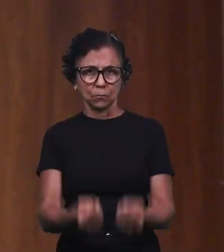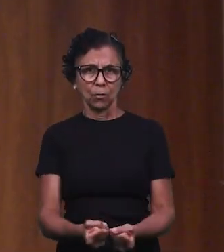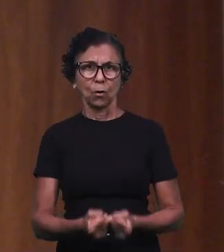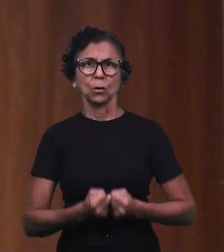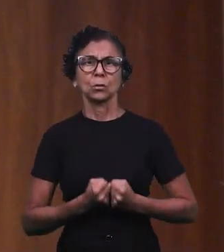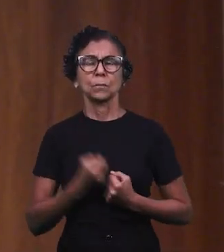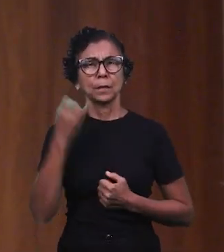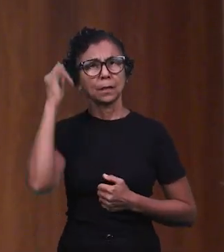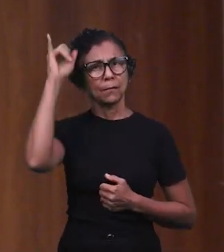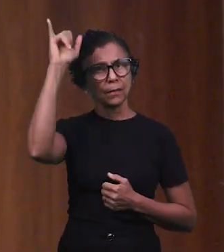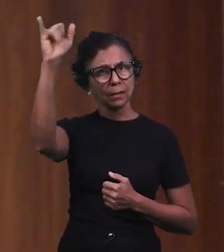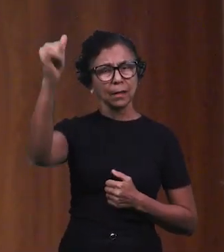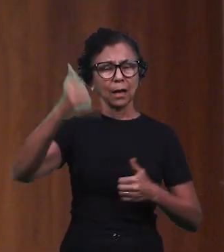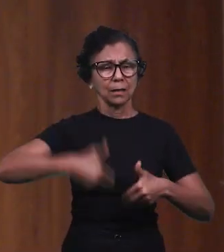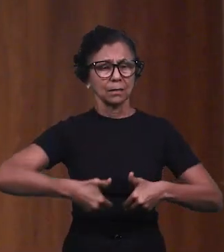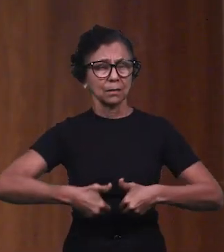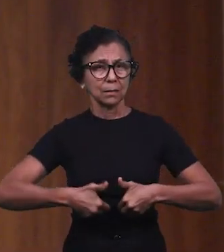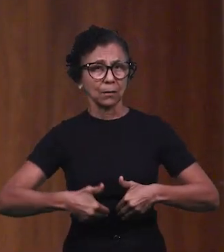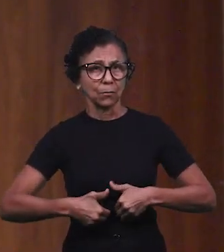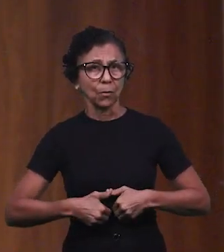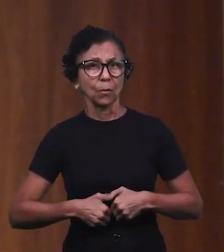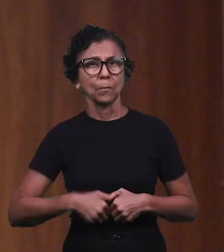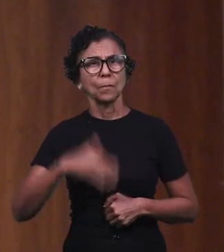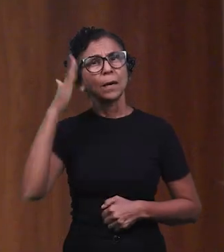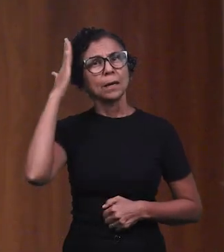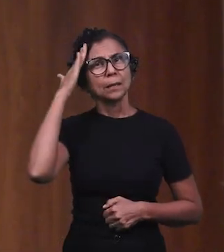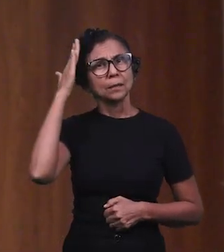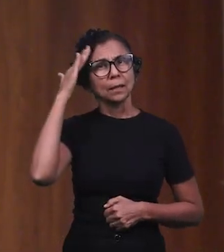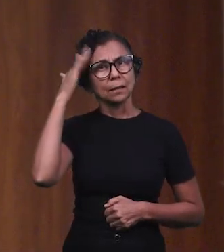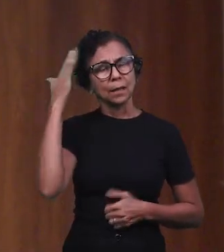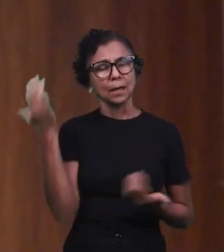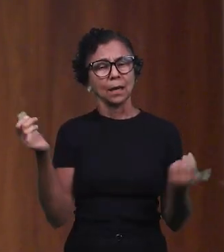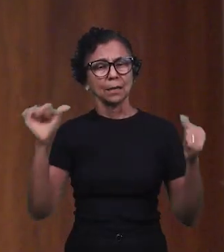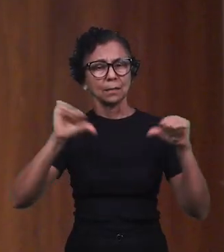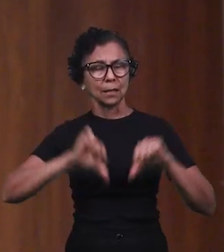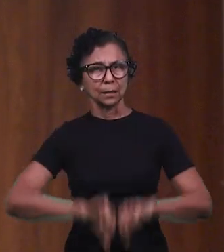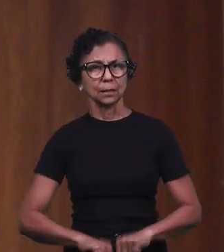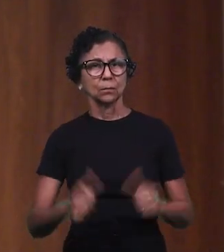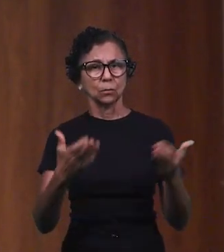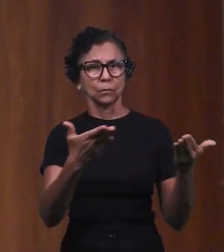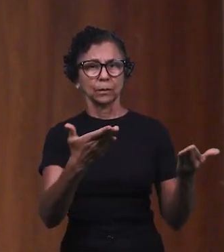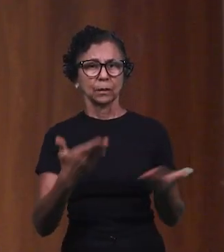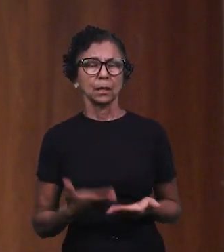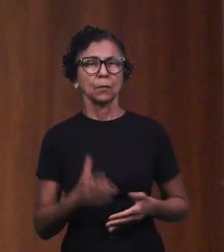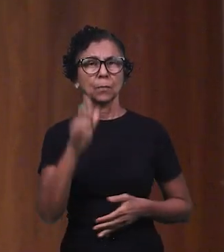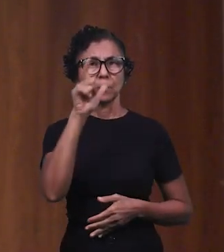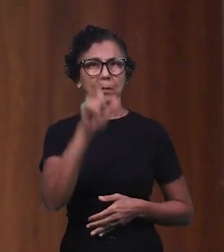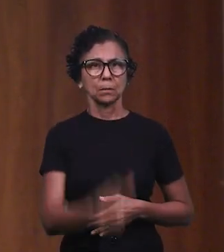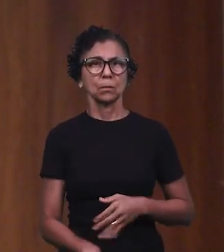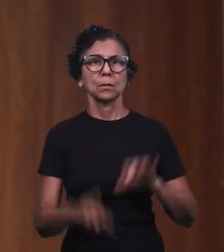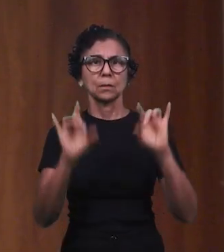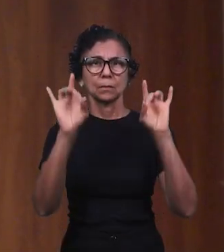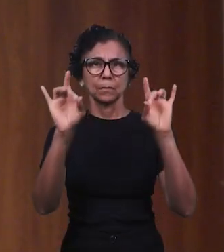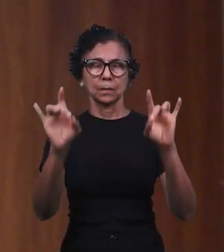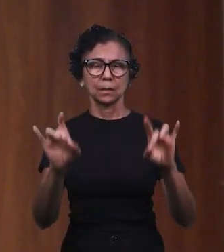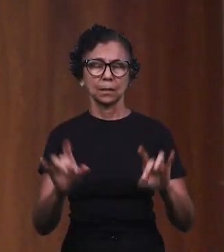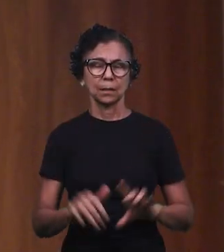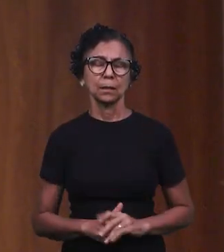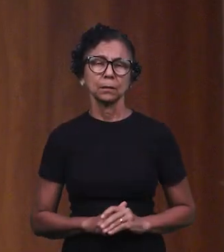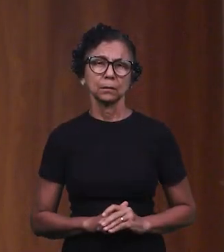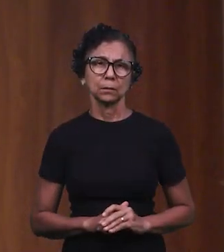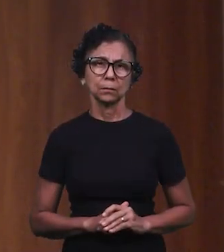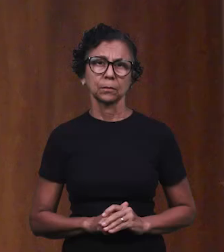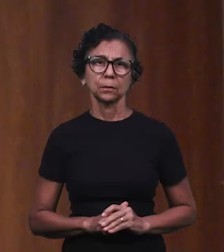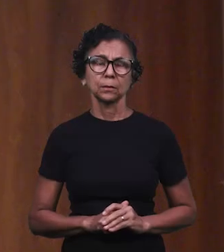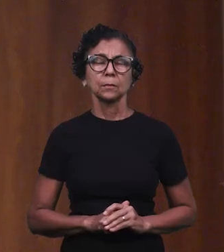flagelo. Para entender melhor os impactos dessa crise, convidamos um especialista, membro do Grupo Ciência e Fé da Igreja